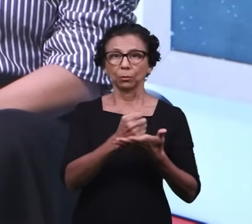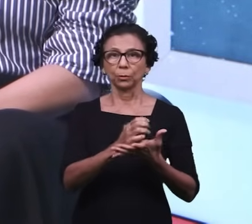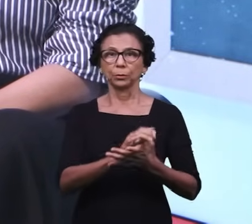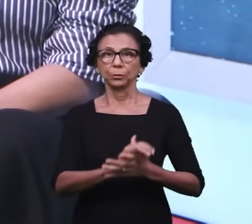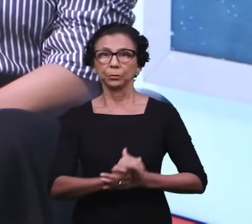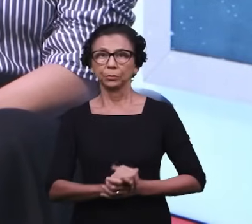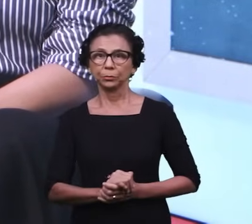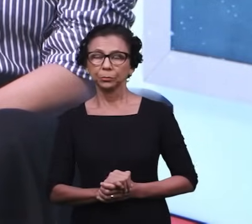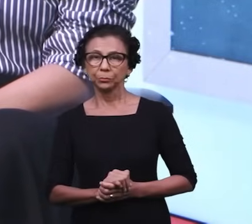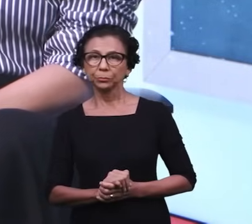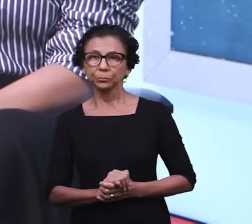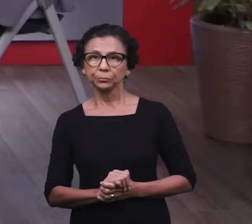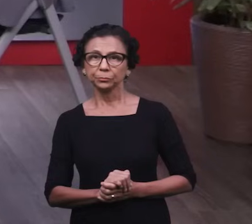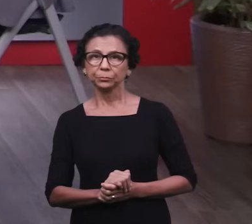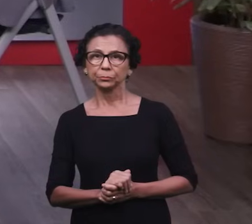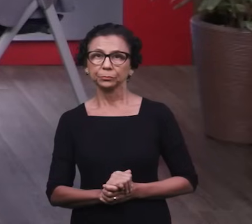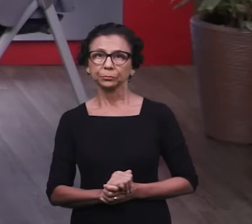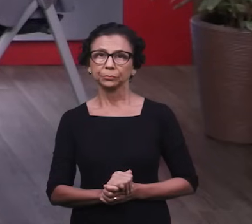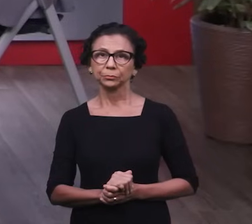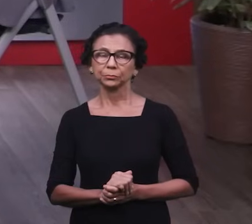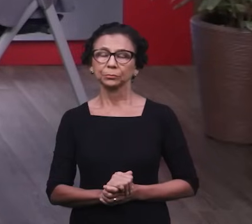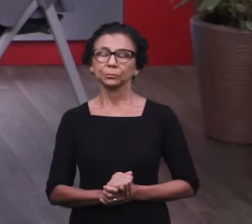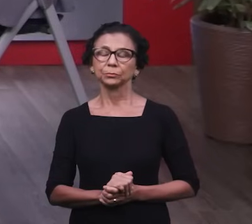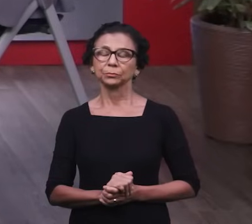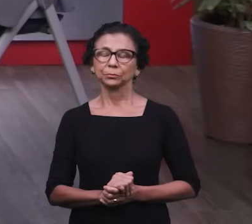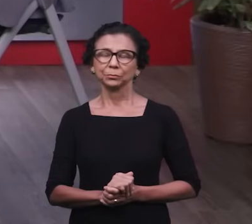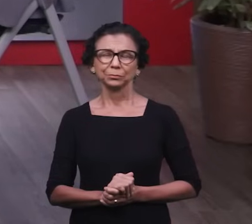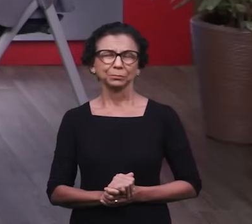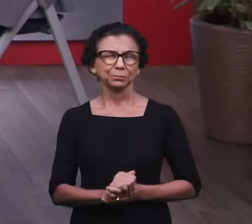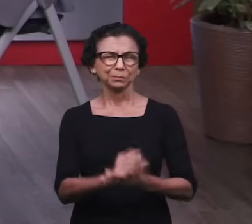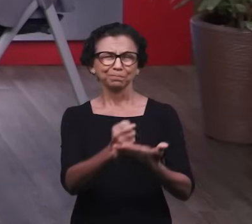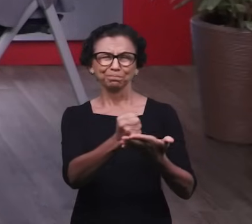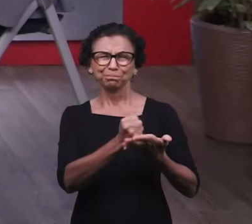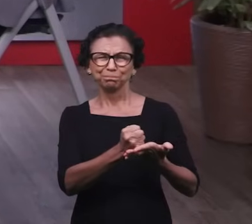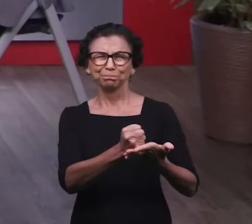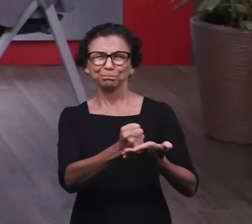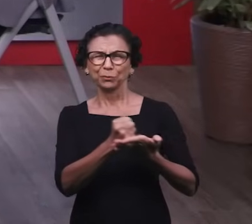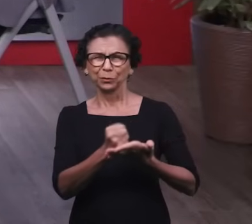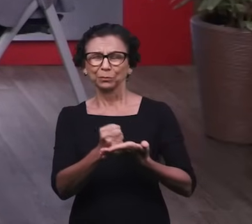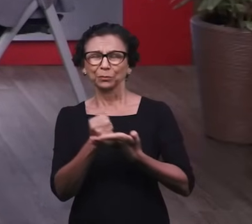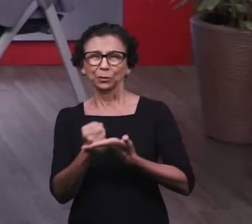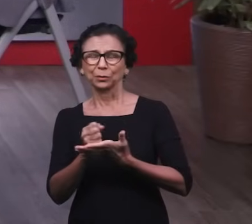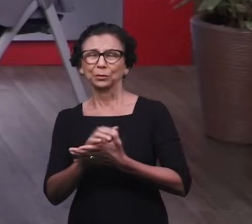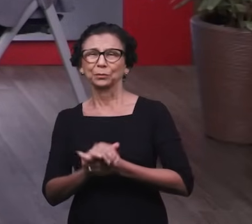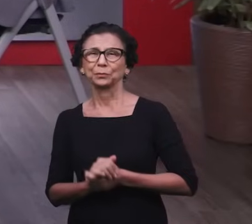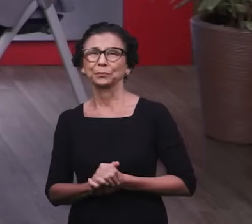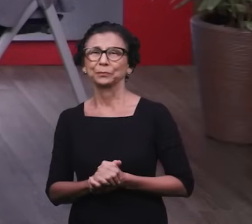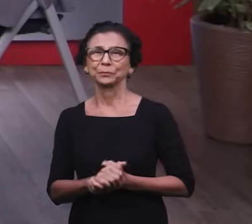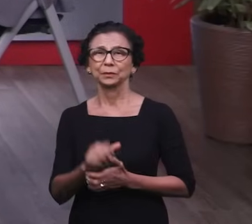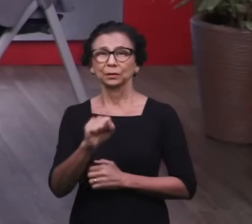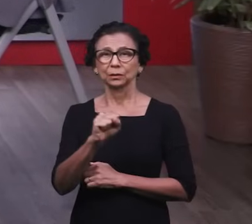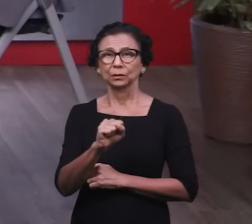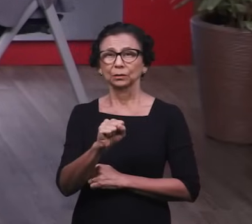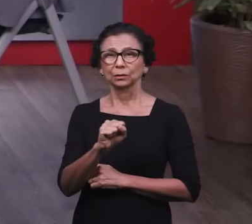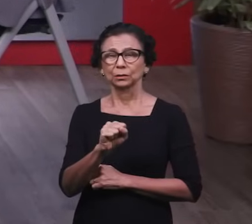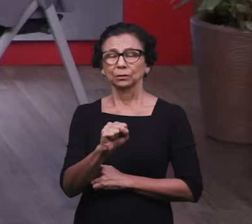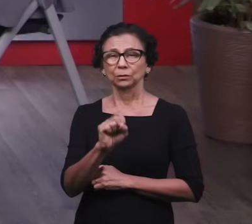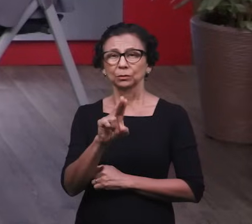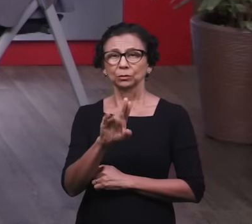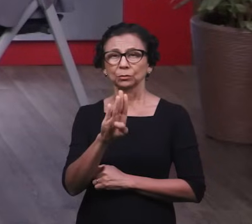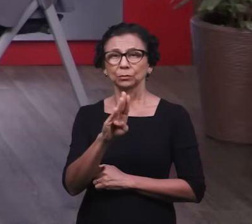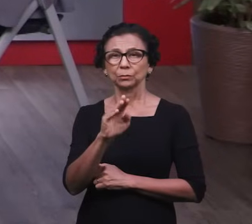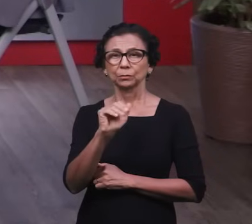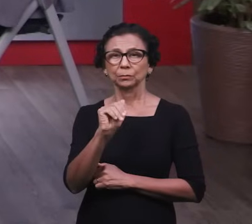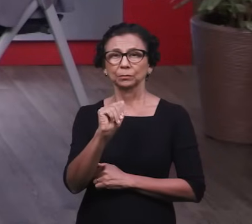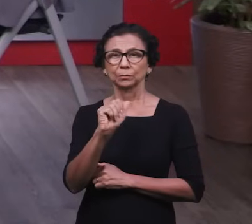apoio substancial, exige muito apoio substancial. É o termo mais recente que nós temos. Então,